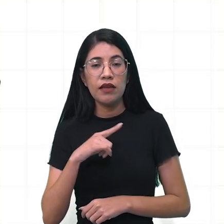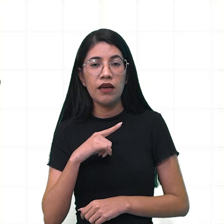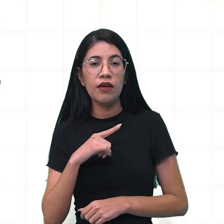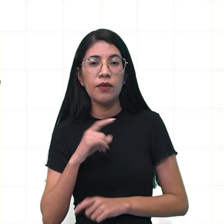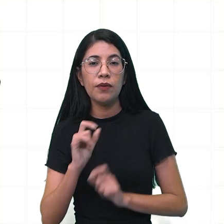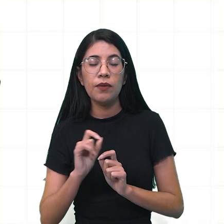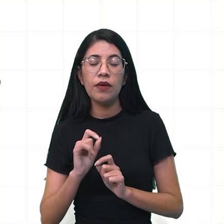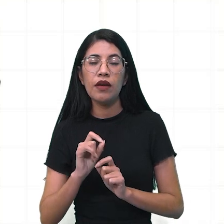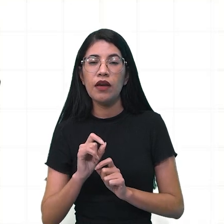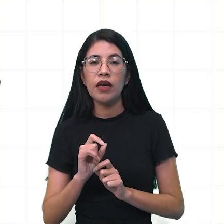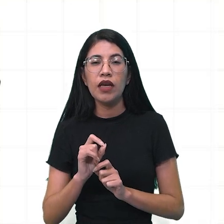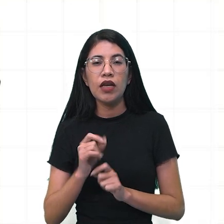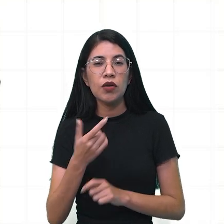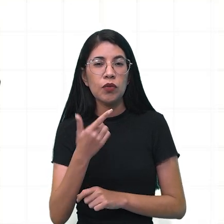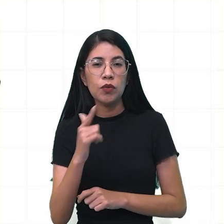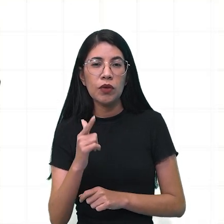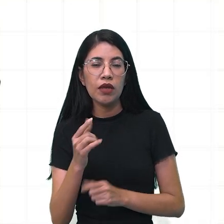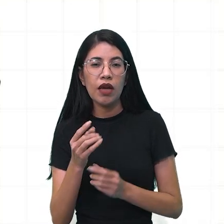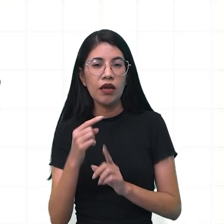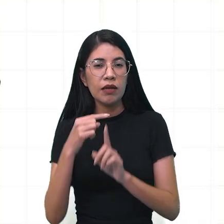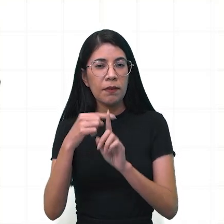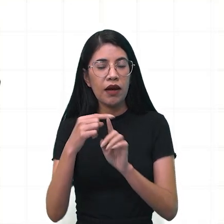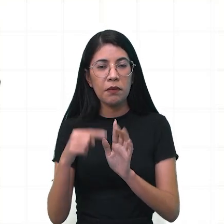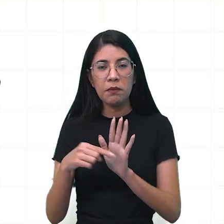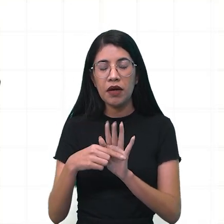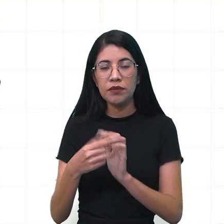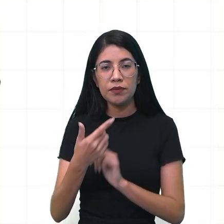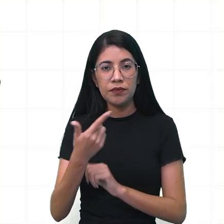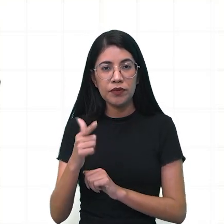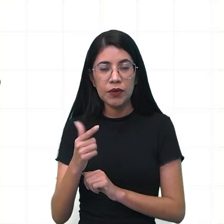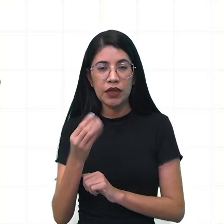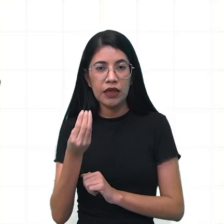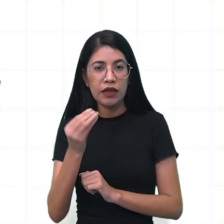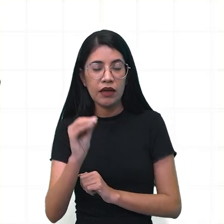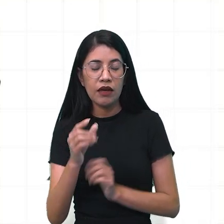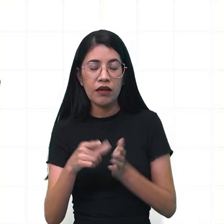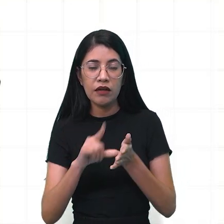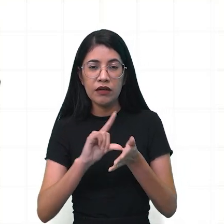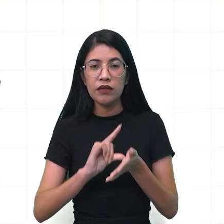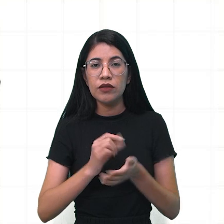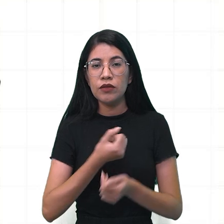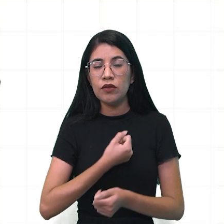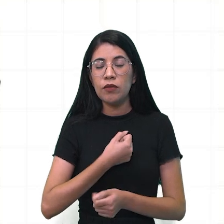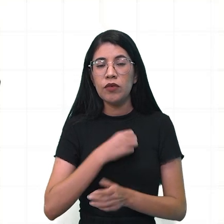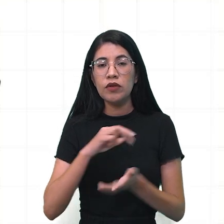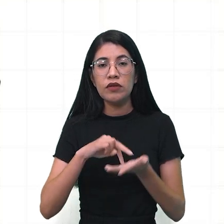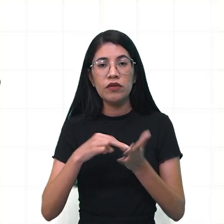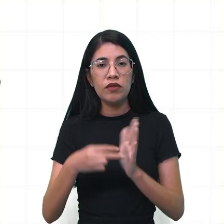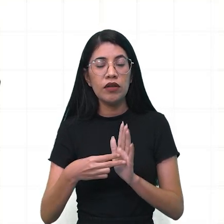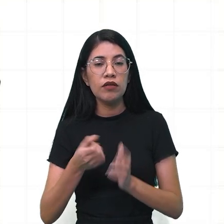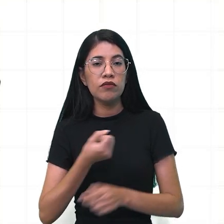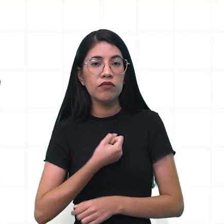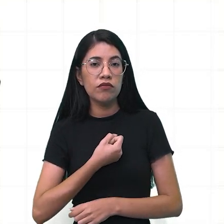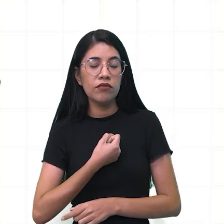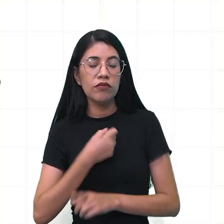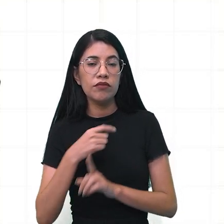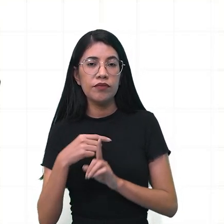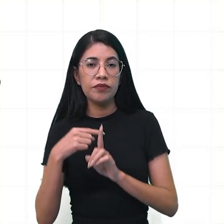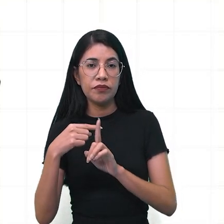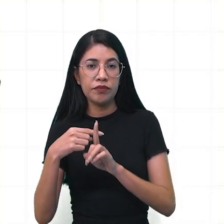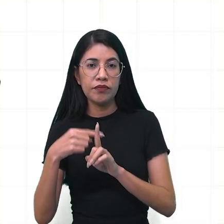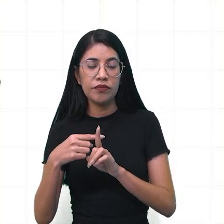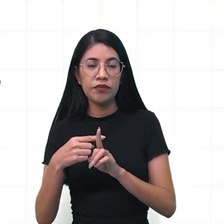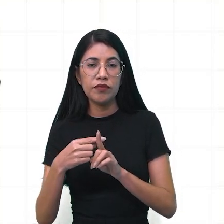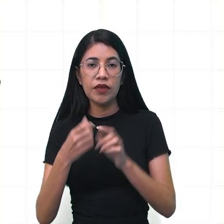tiver nenhum sinal na frente do número significa que esse número é positivo tá E aí como ele